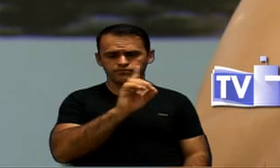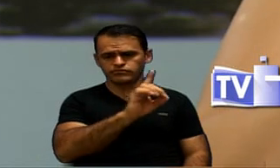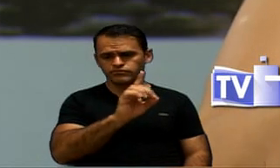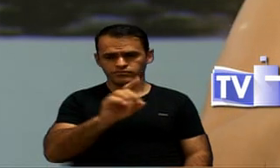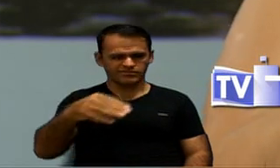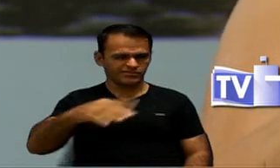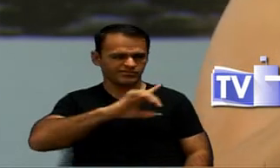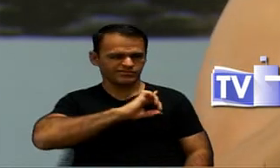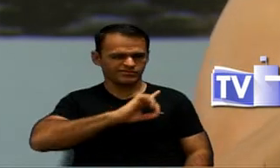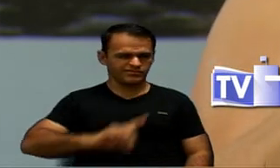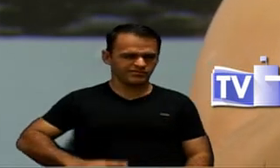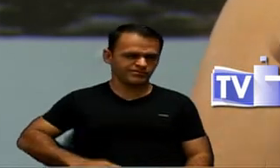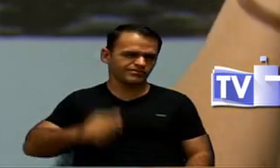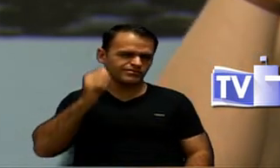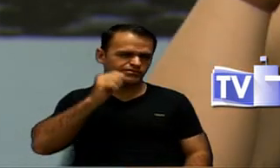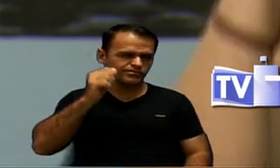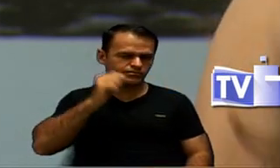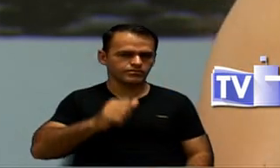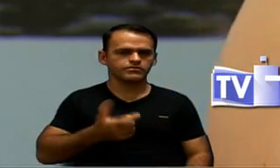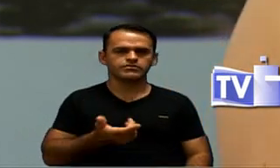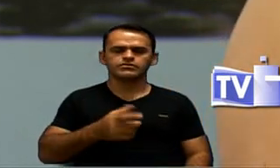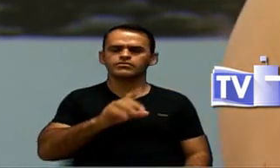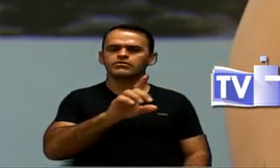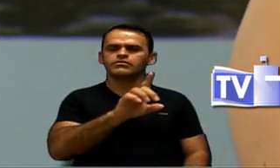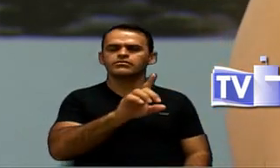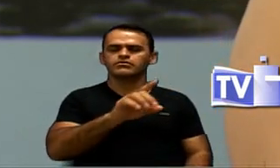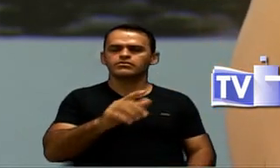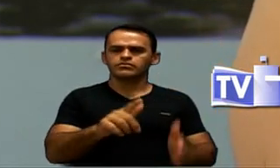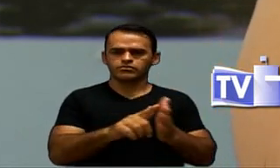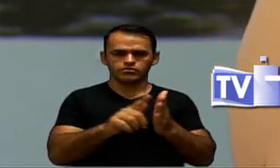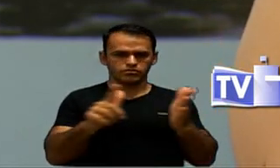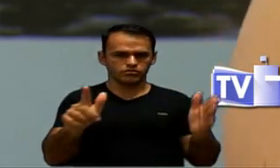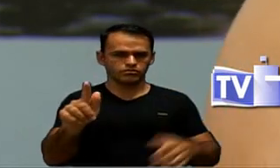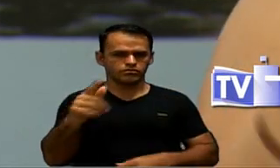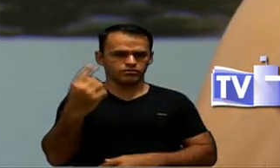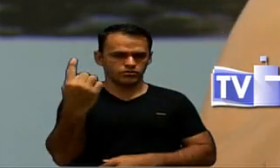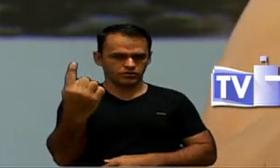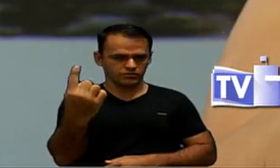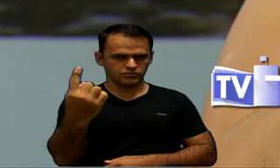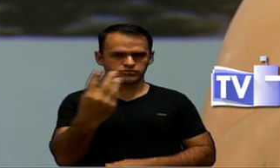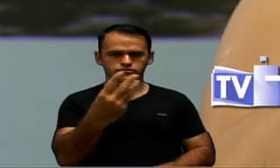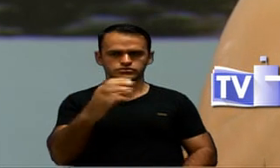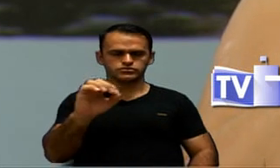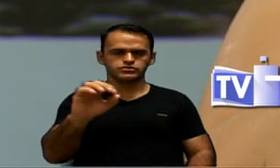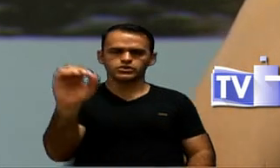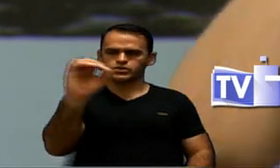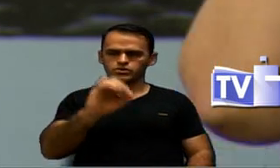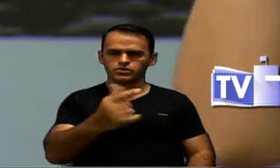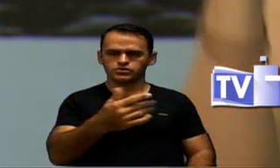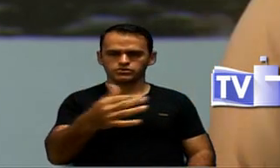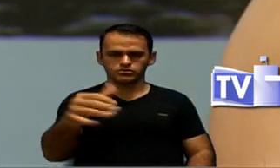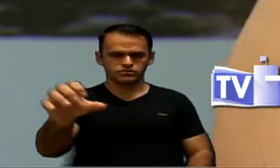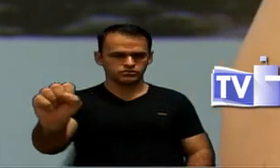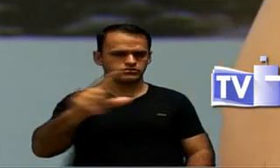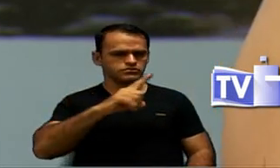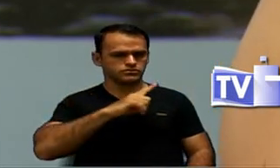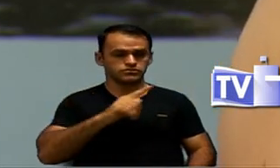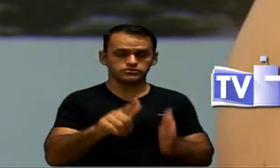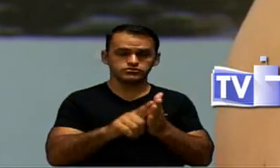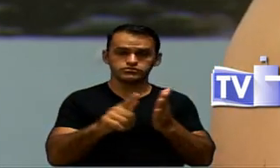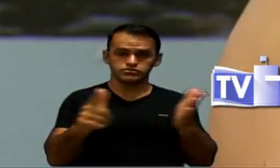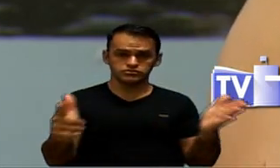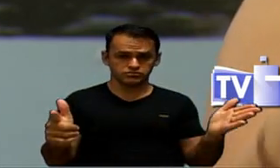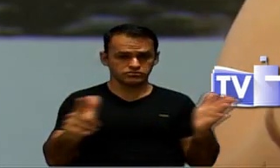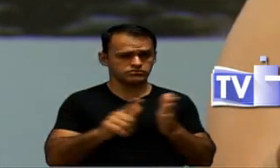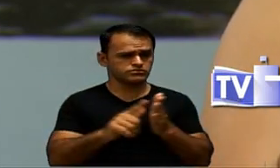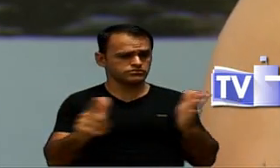é alarmantíssimo. Esse dado é do G1, também do dia 30/10/2008, saiu uma reportagem na TV Tem falando